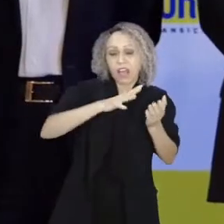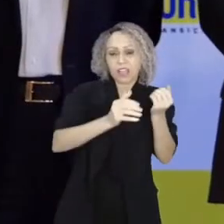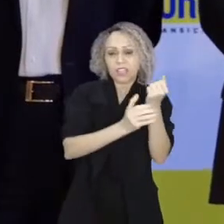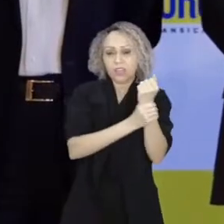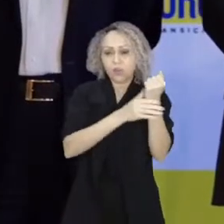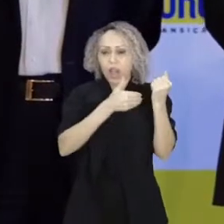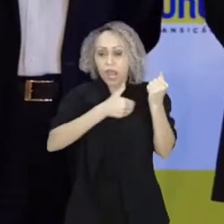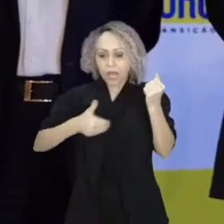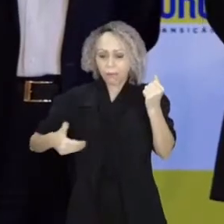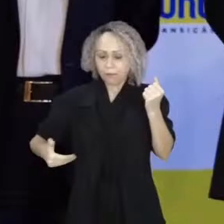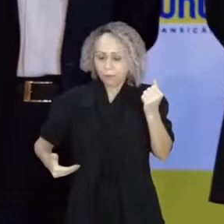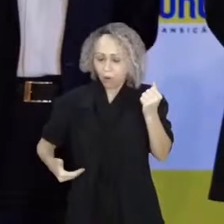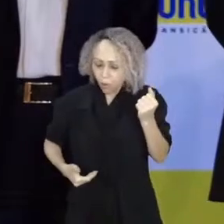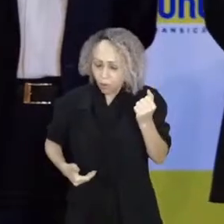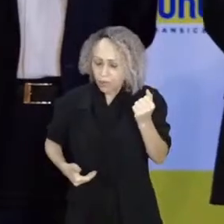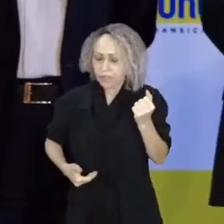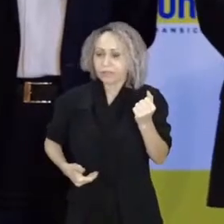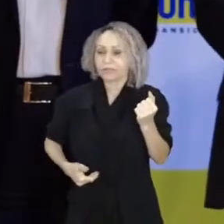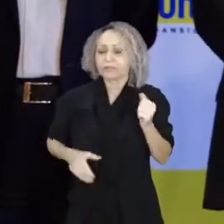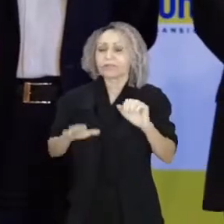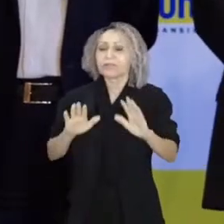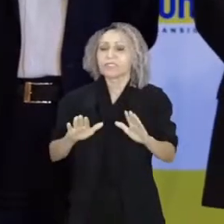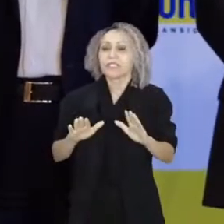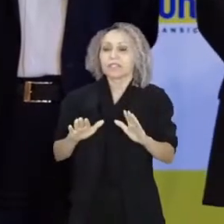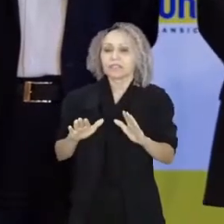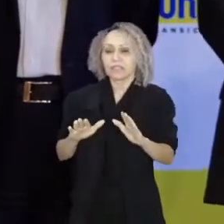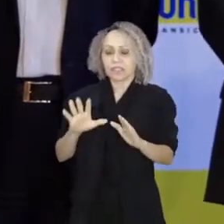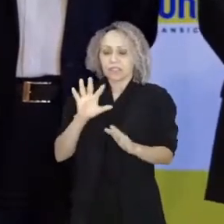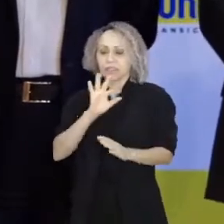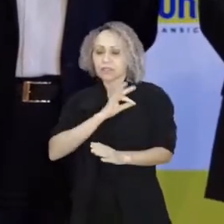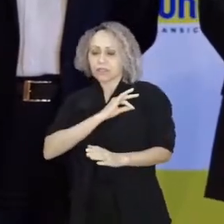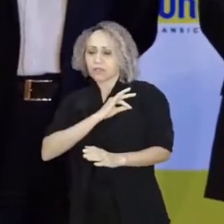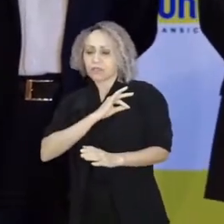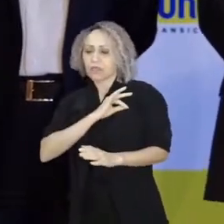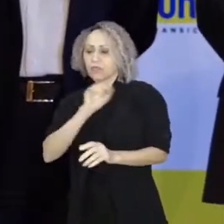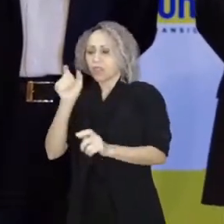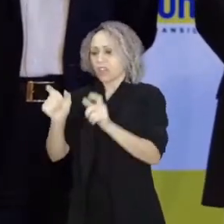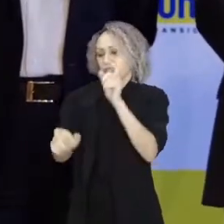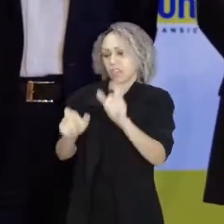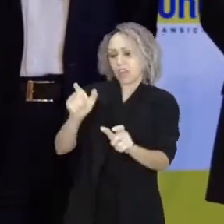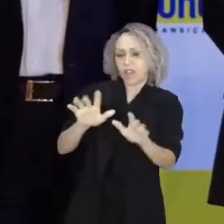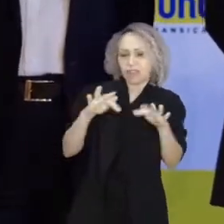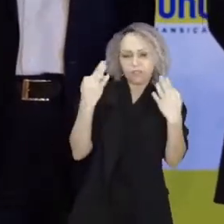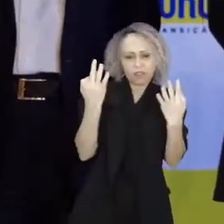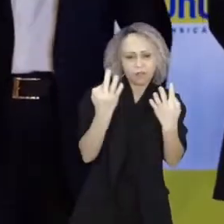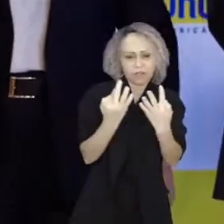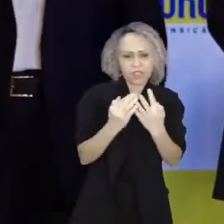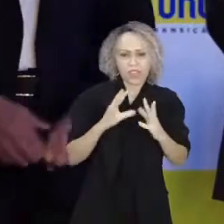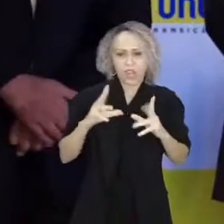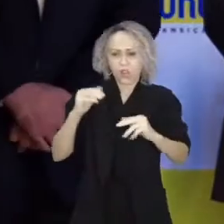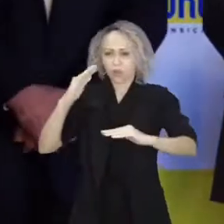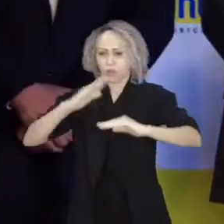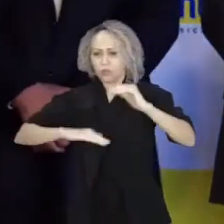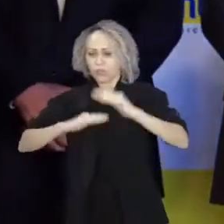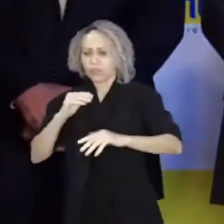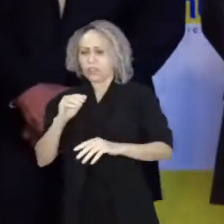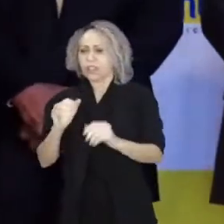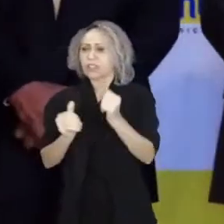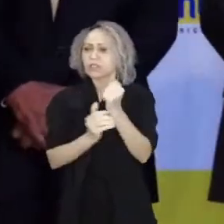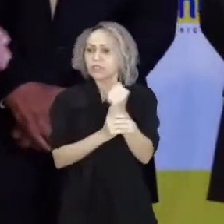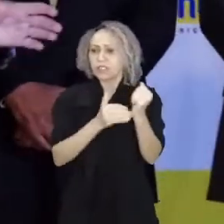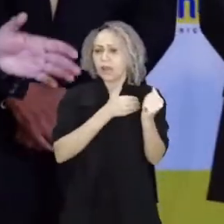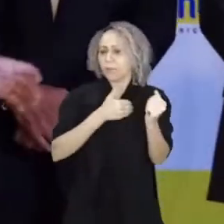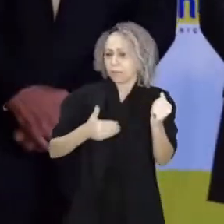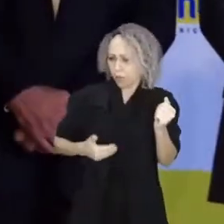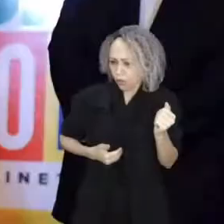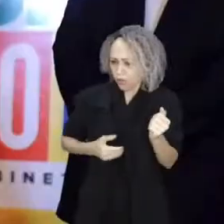consignar aos policiais, suas famílias, todos os profissionais de segurança pública, que o presidente Lula